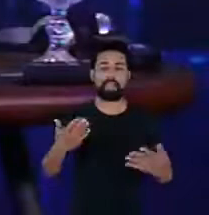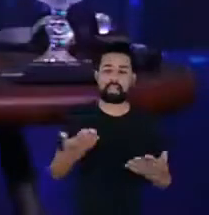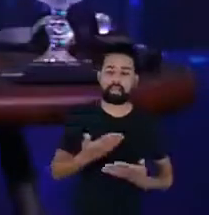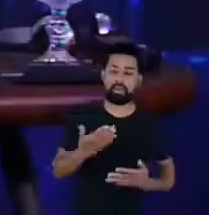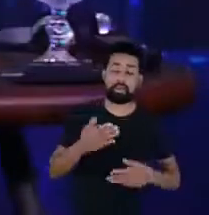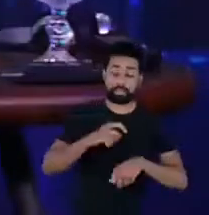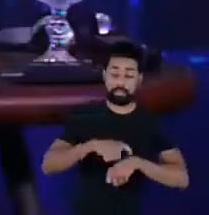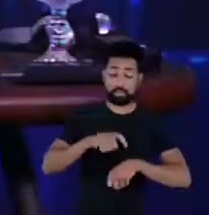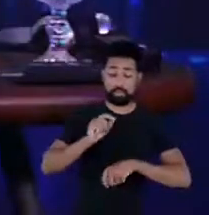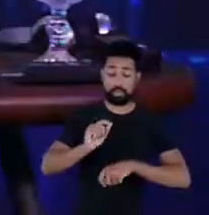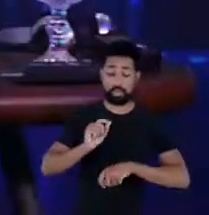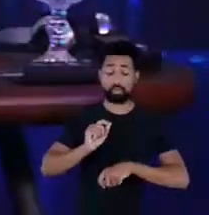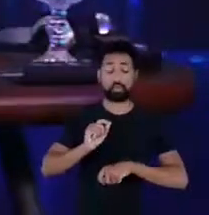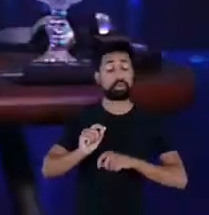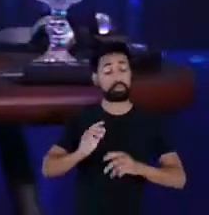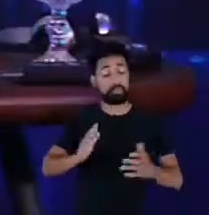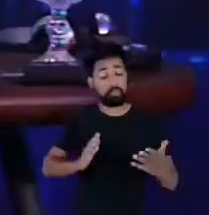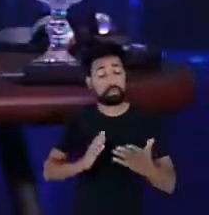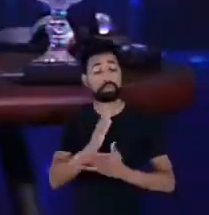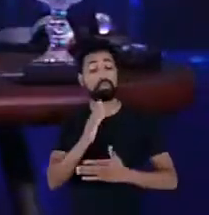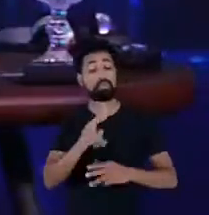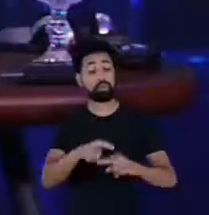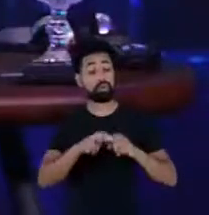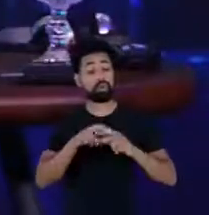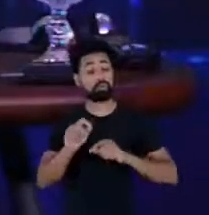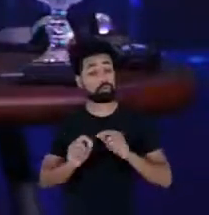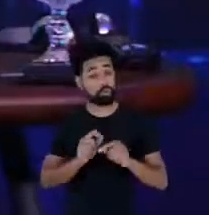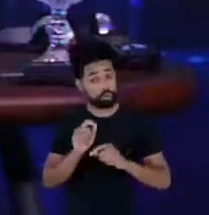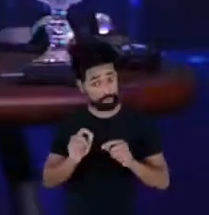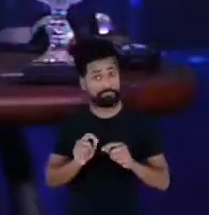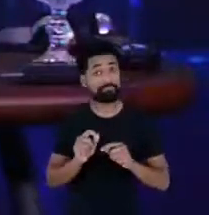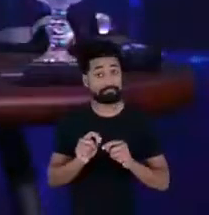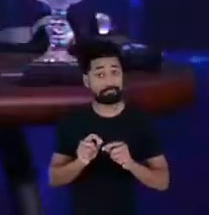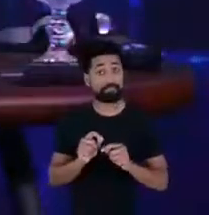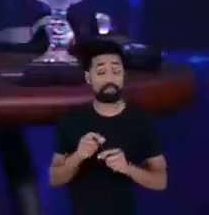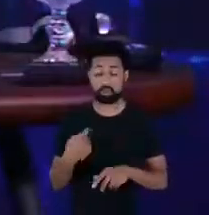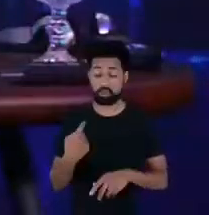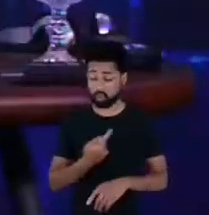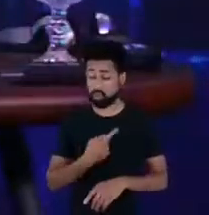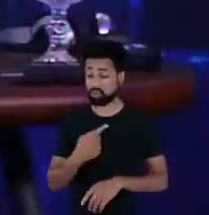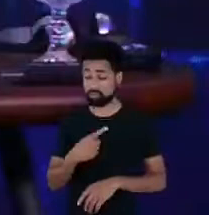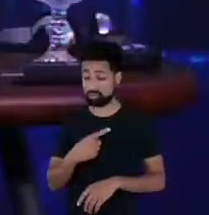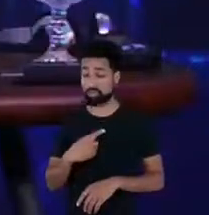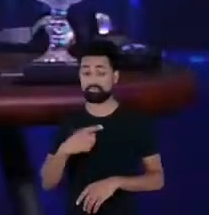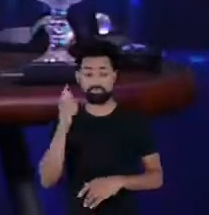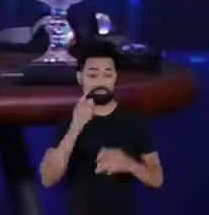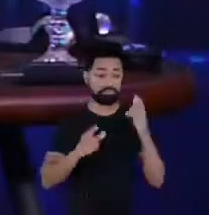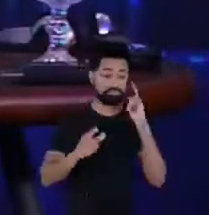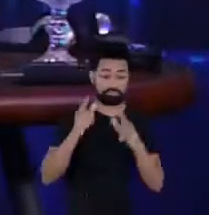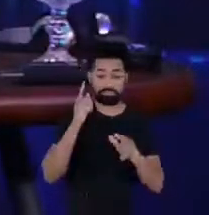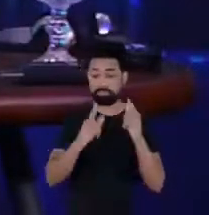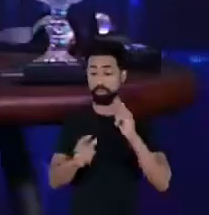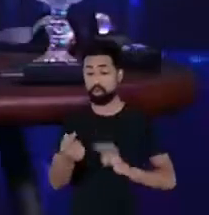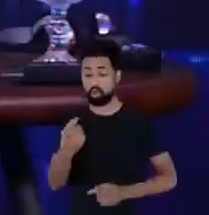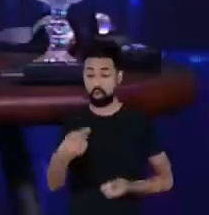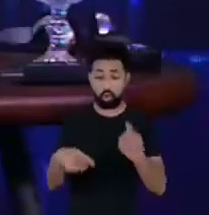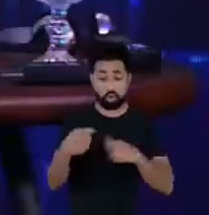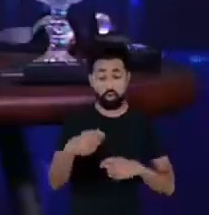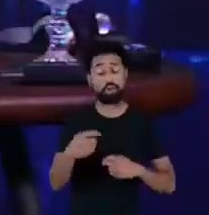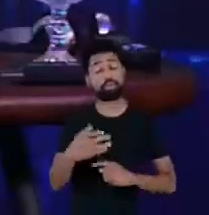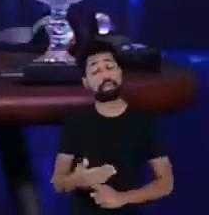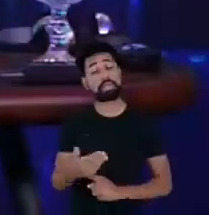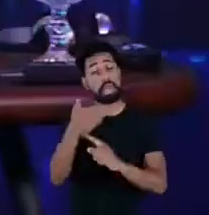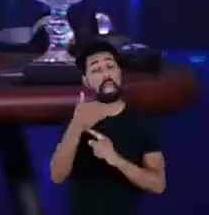aprovação, justamente pelo fato da gente ter esses ganhos econômicos e ganhos técnicos,